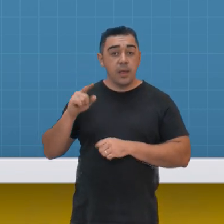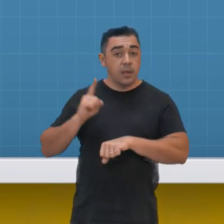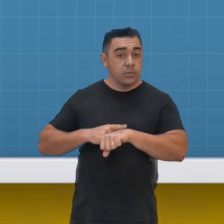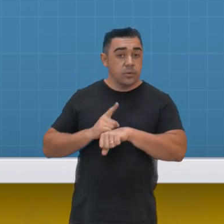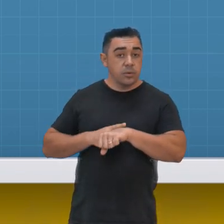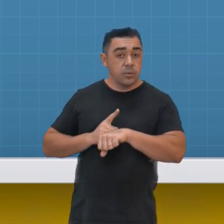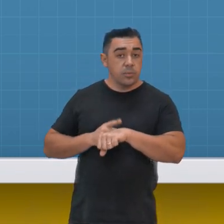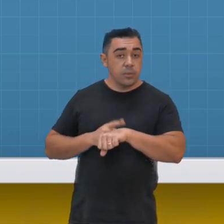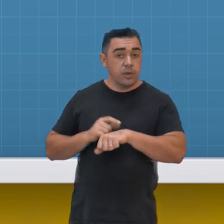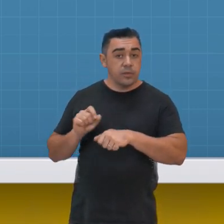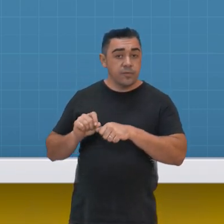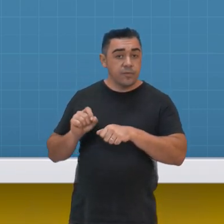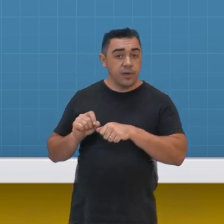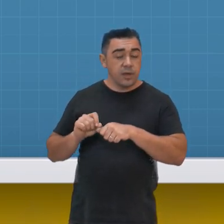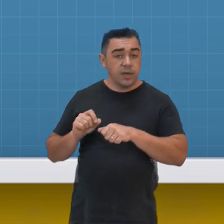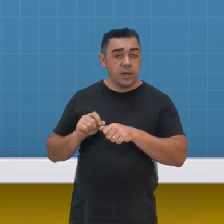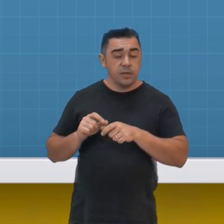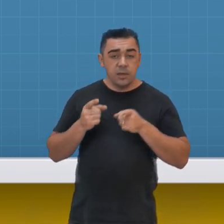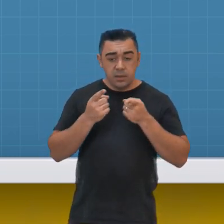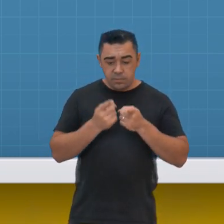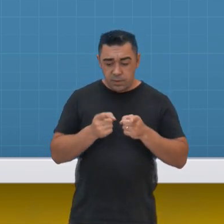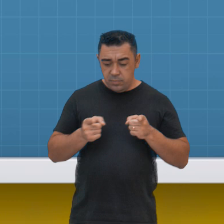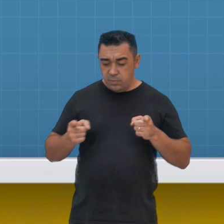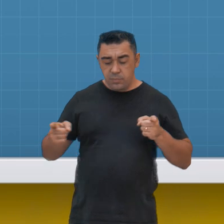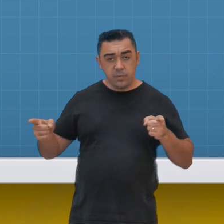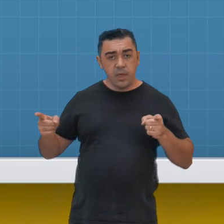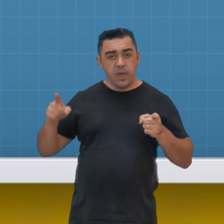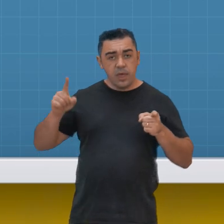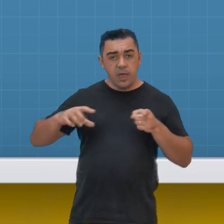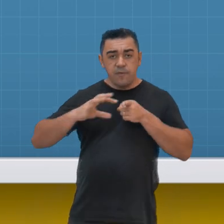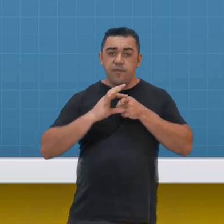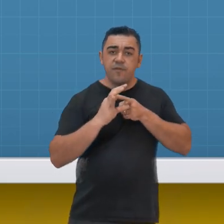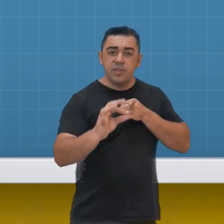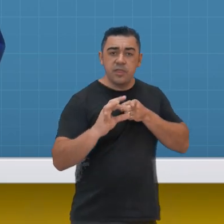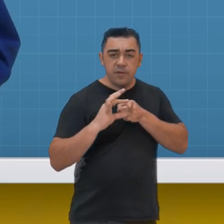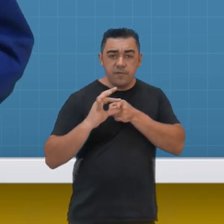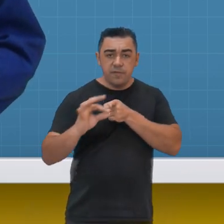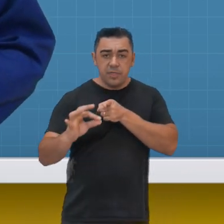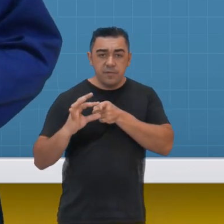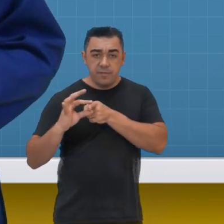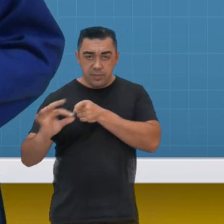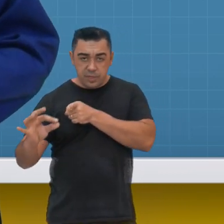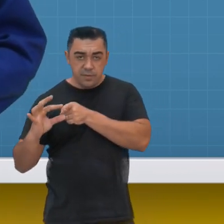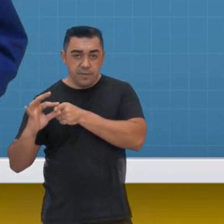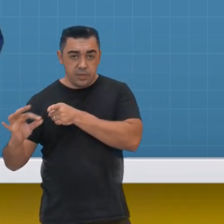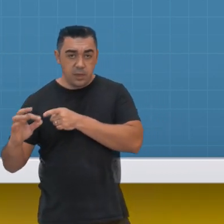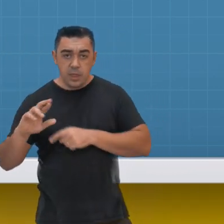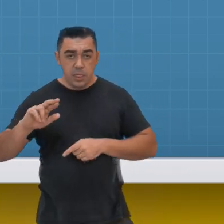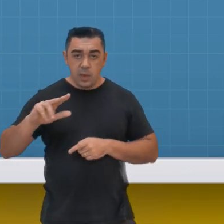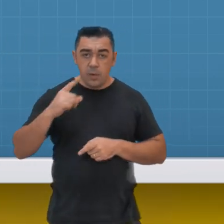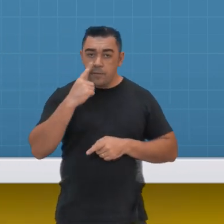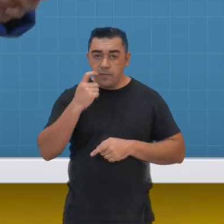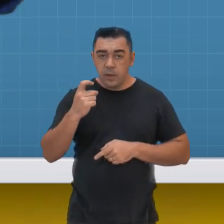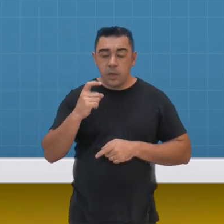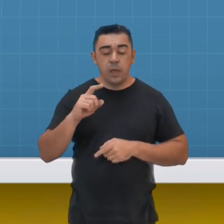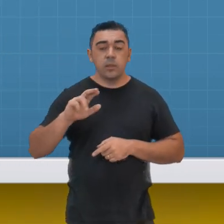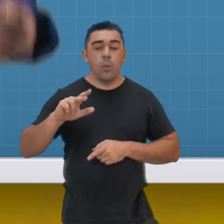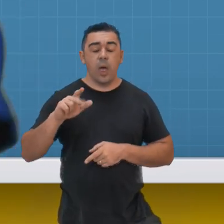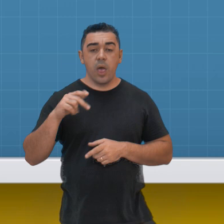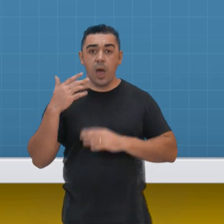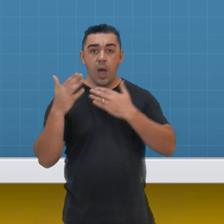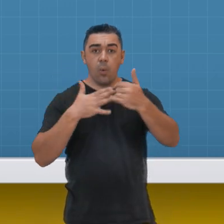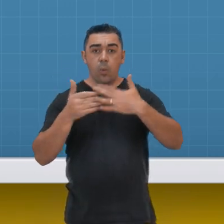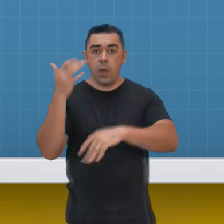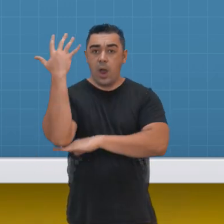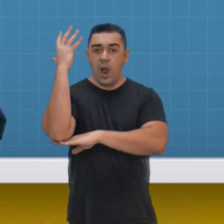lá na mata? São varas finas que não soltam cheiro, porque não é qualquer, cheguei na mata,